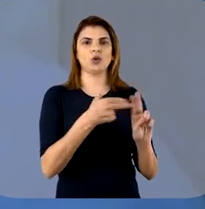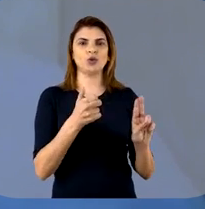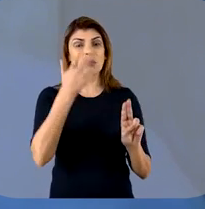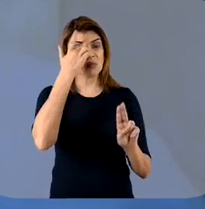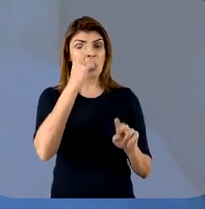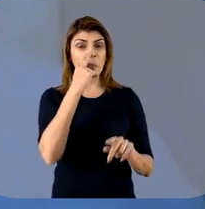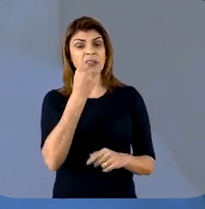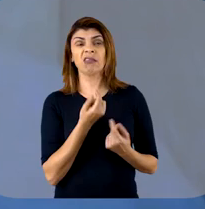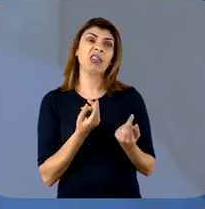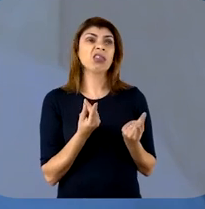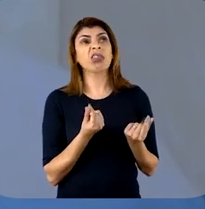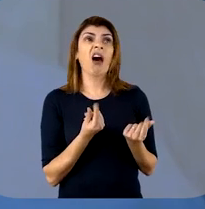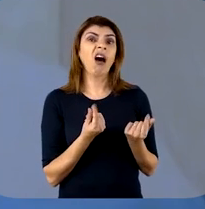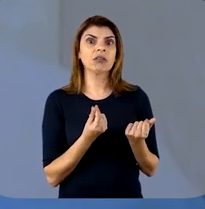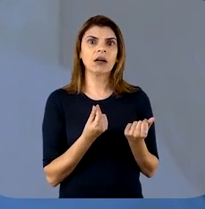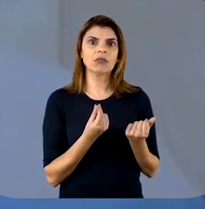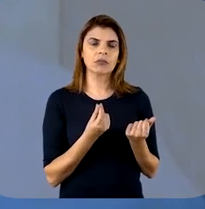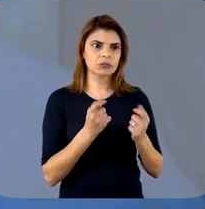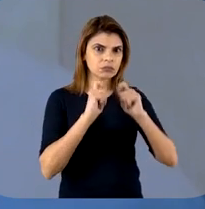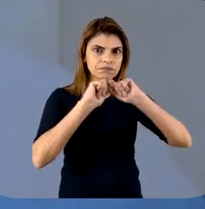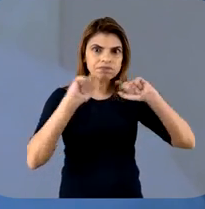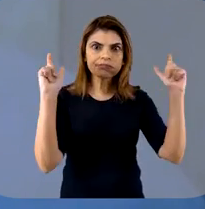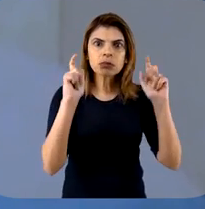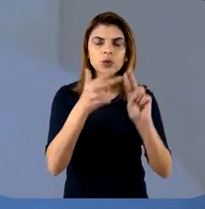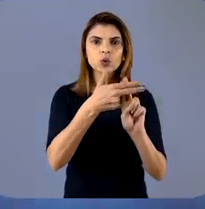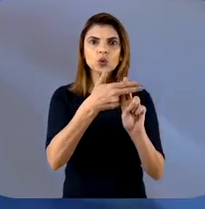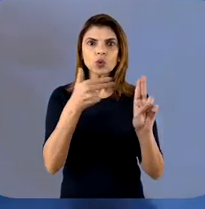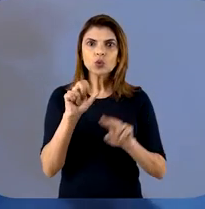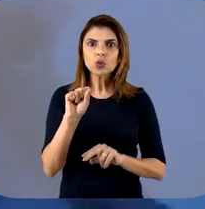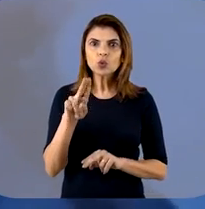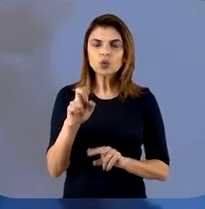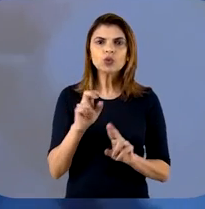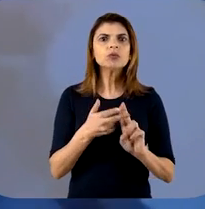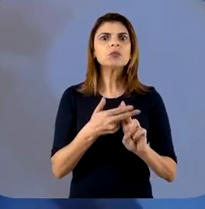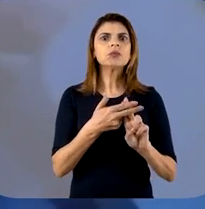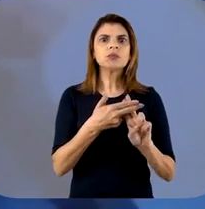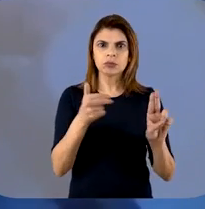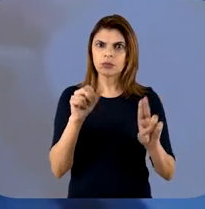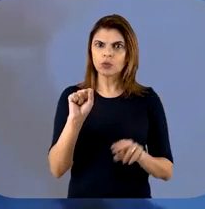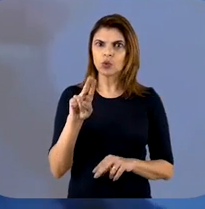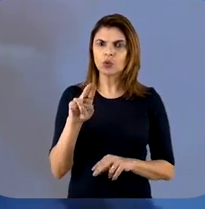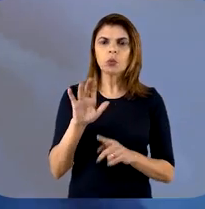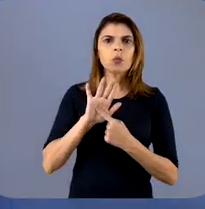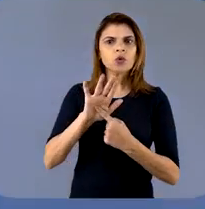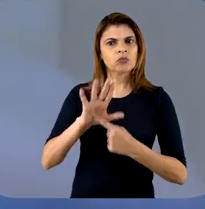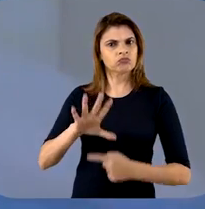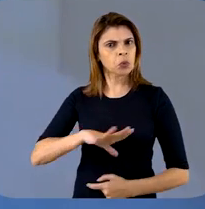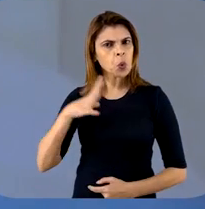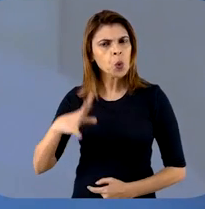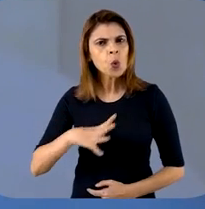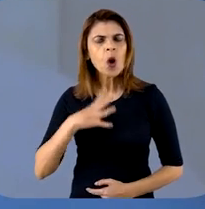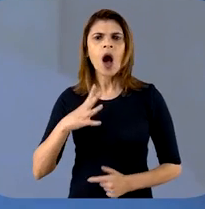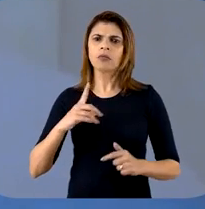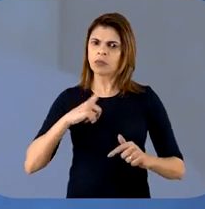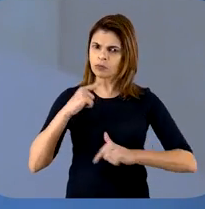Porque o que o SUS mostrou é a valentia, a